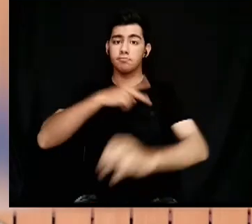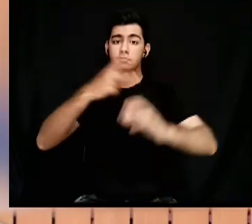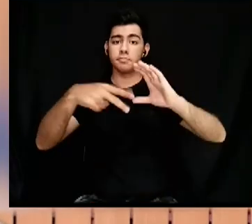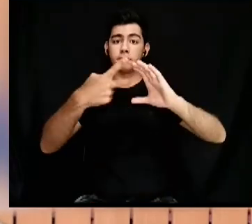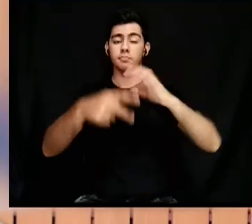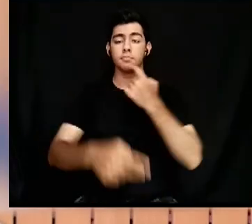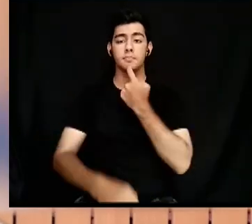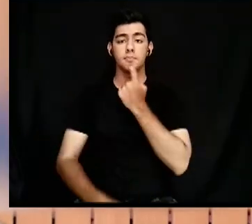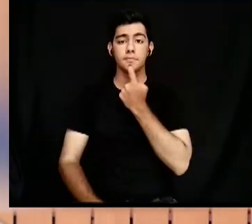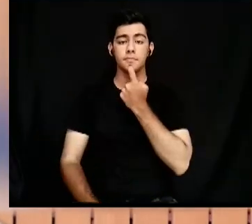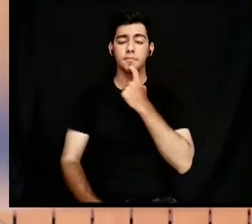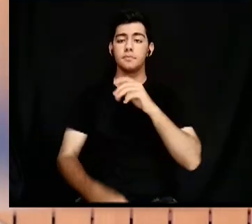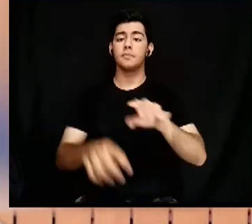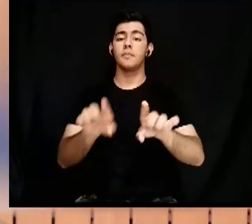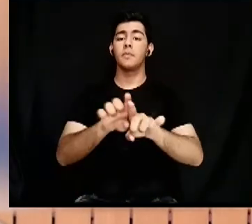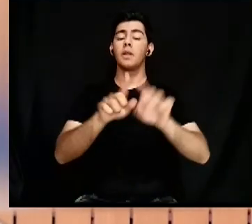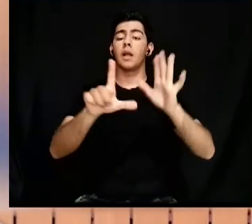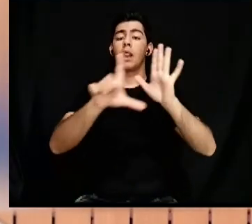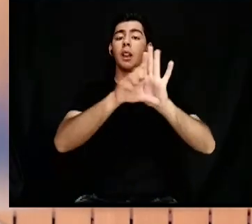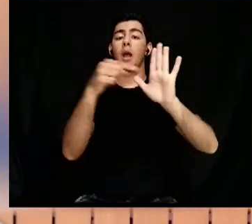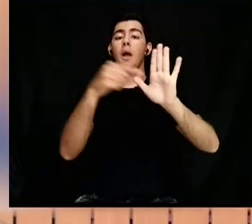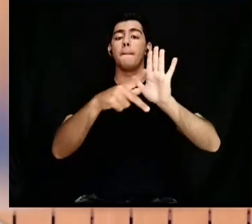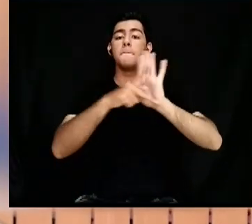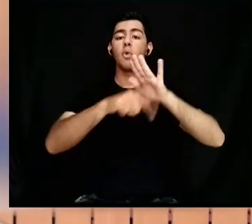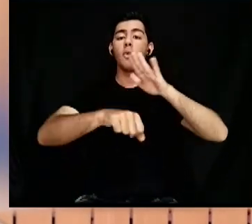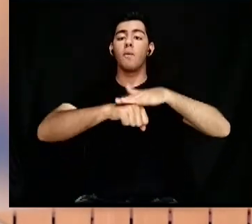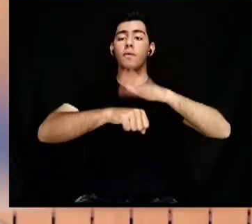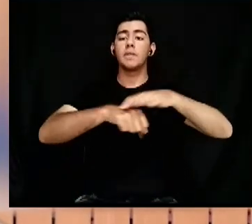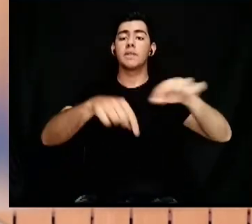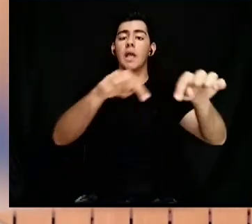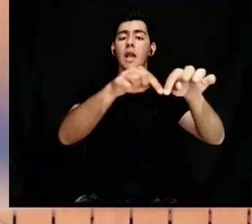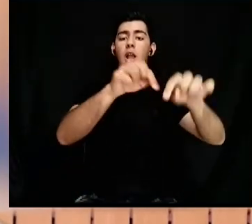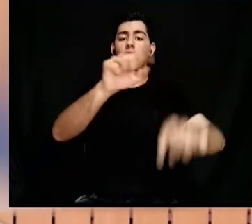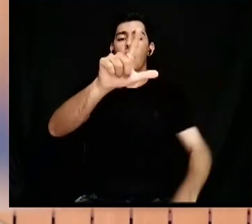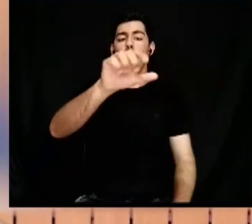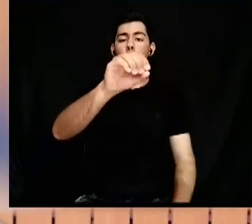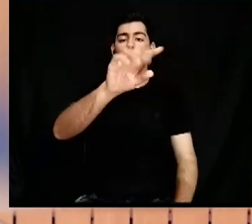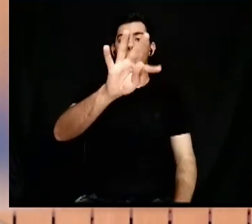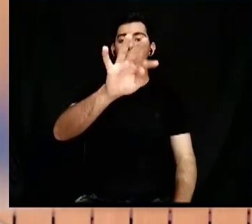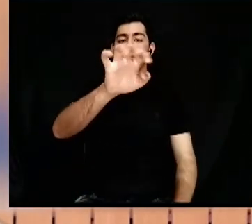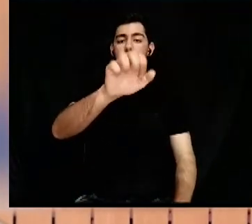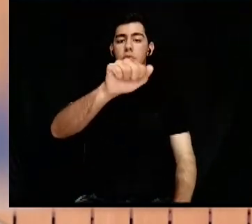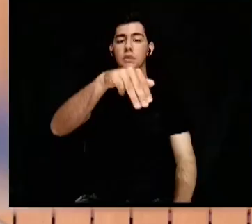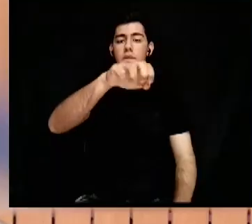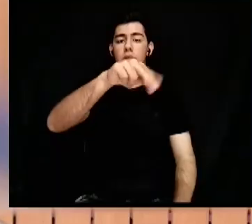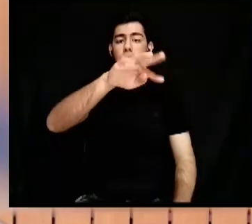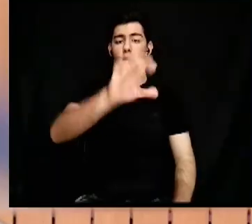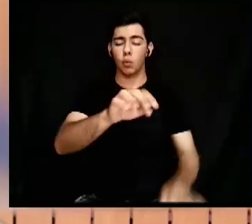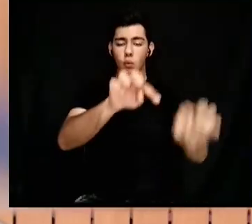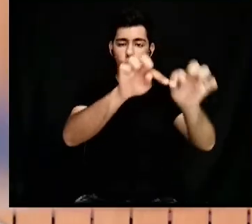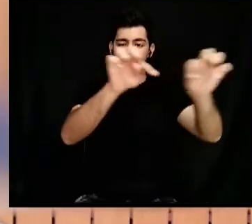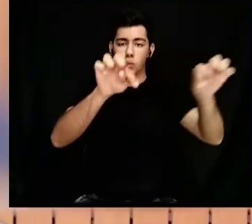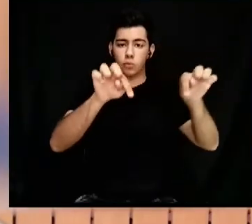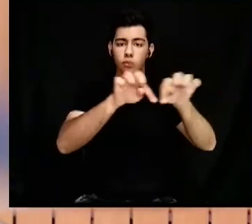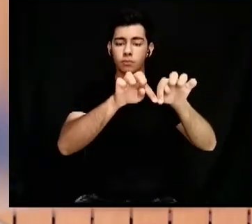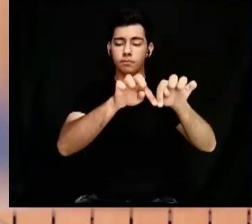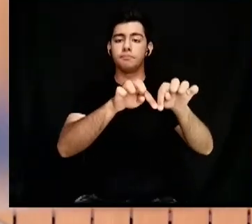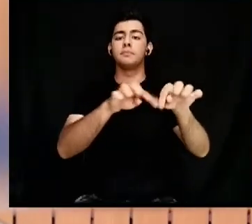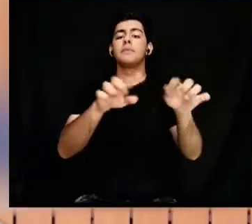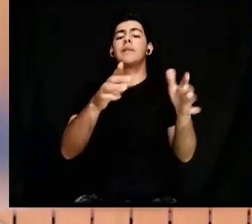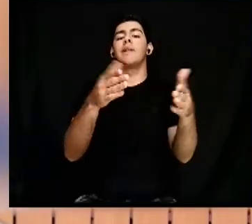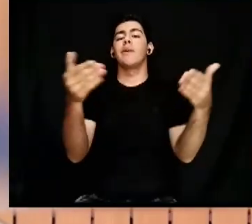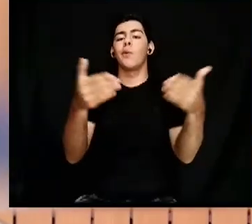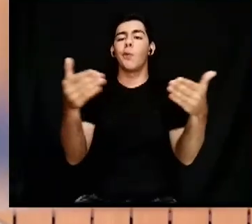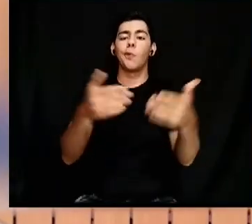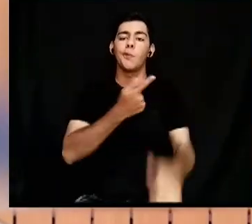que tratou de isenção para loteamentos. E agora o governo discute, primeiro que assim, né,